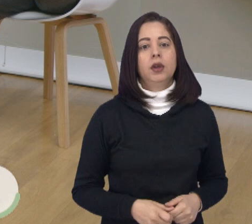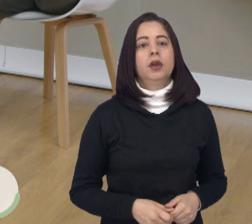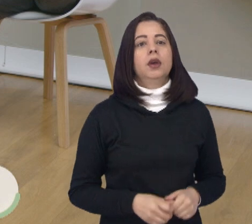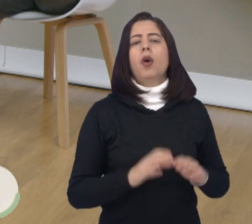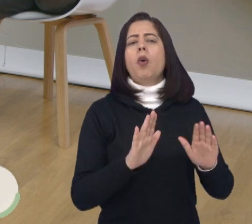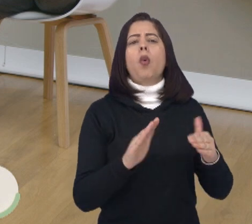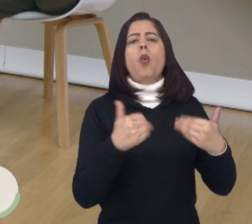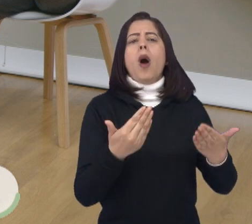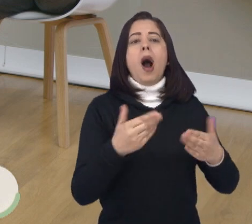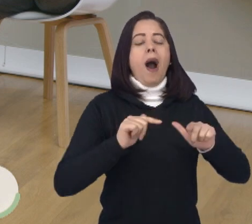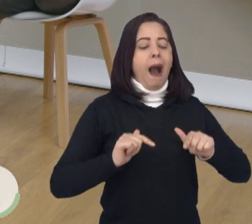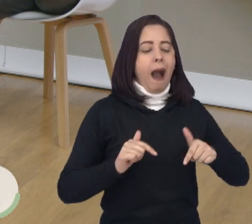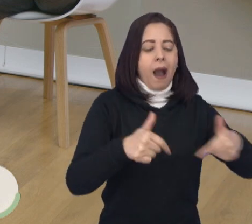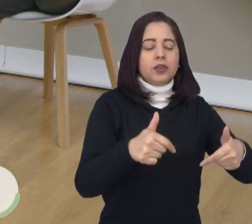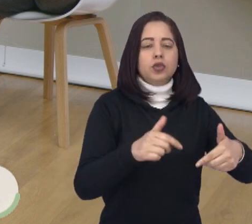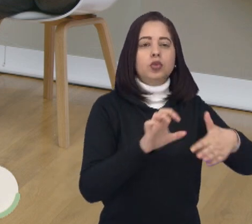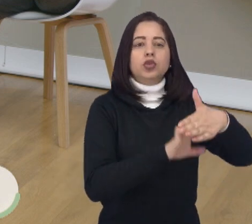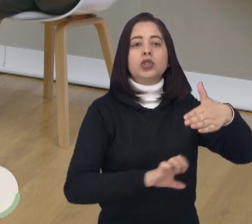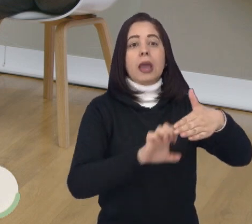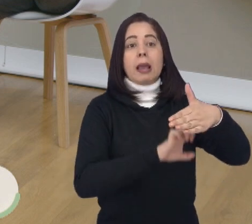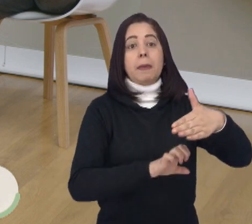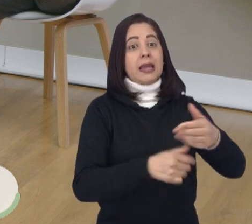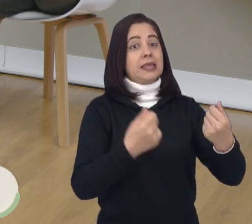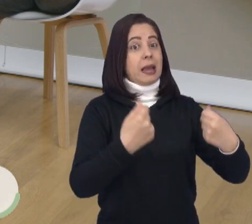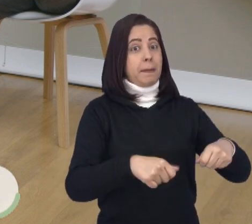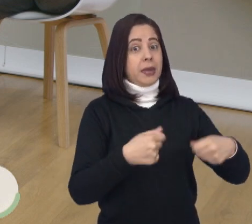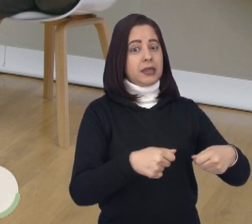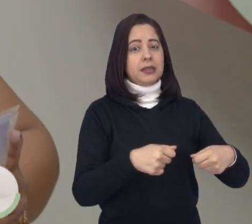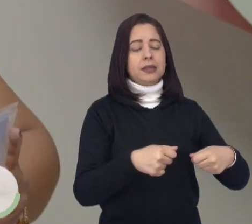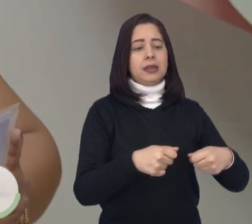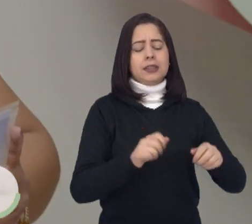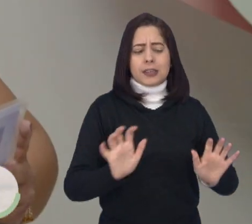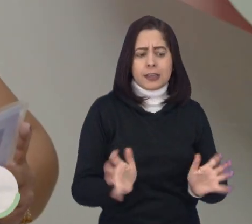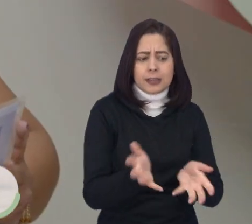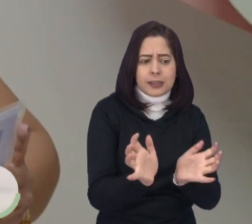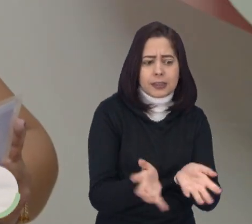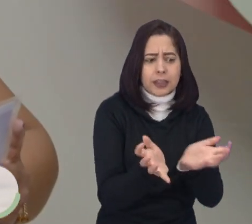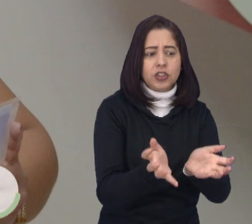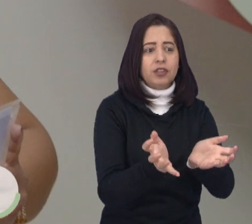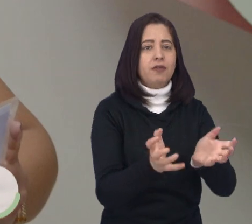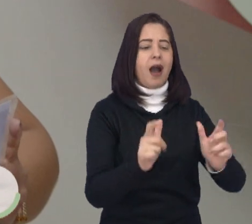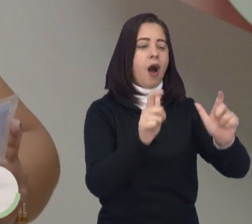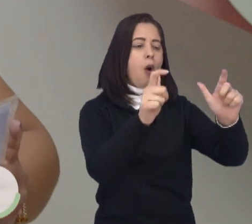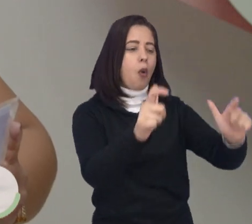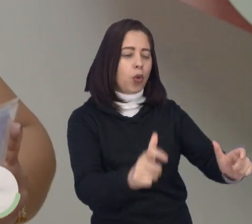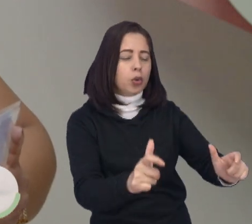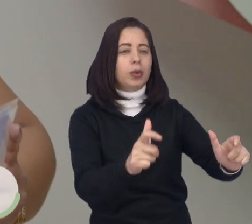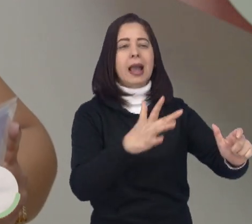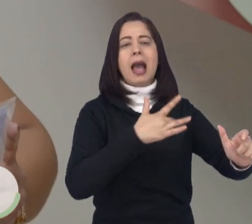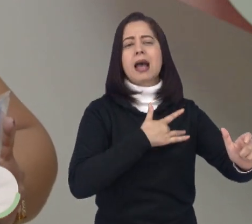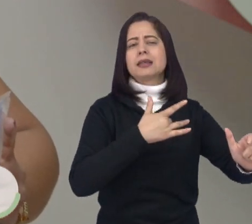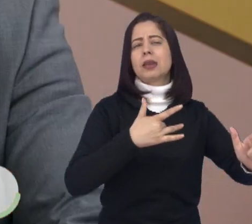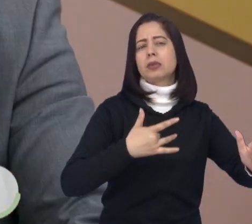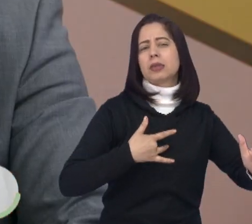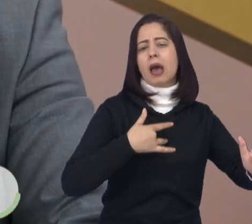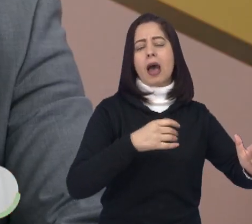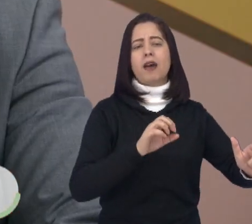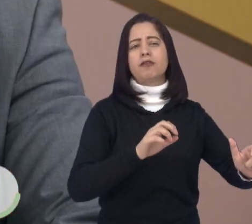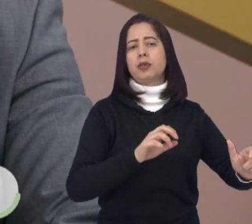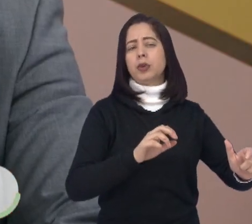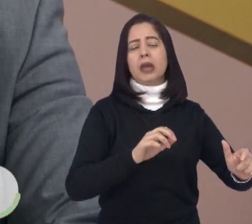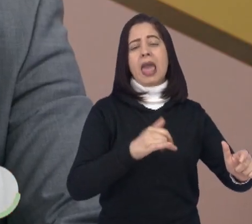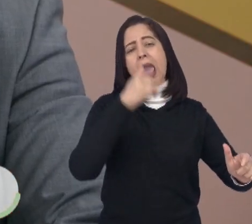ações que as empresas devem implementar para fazer com que tenha ali um ambiente saudável, livres de acidentes?